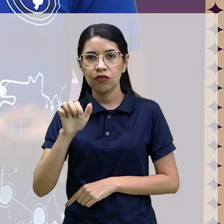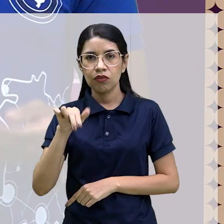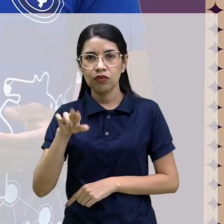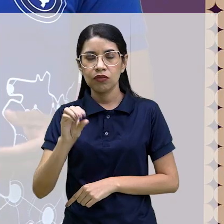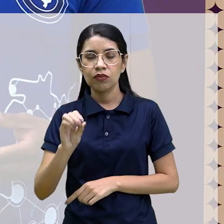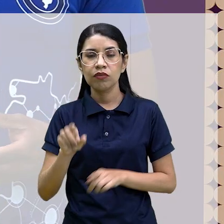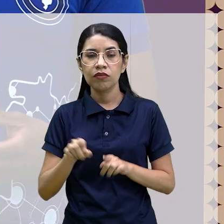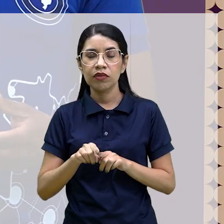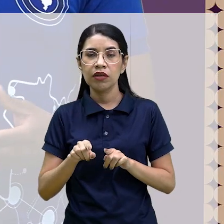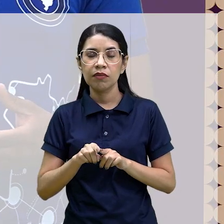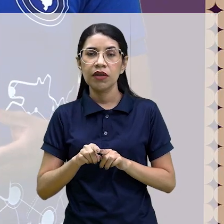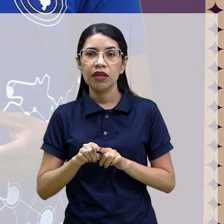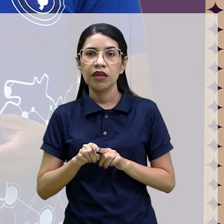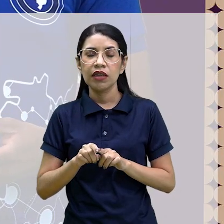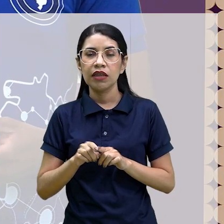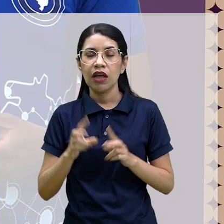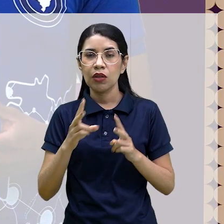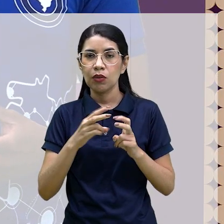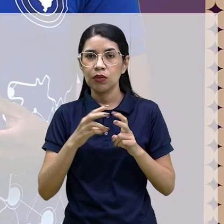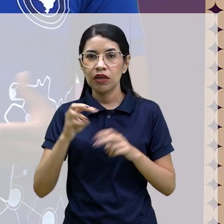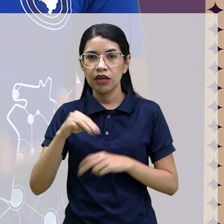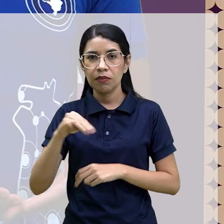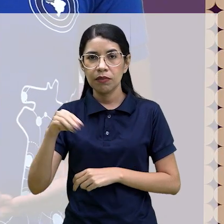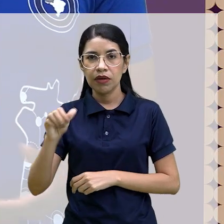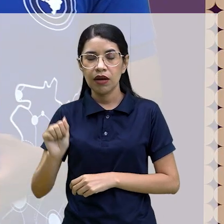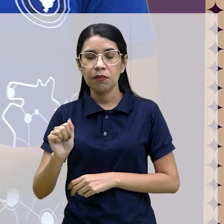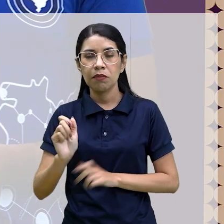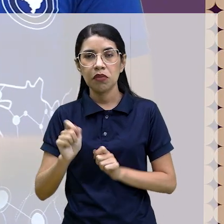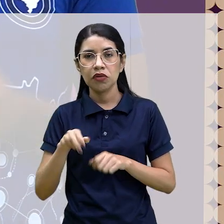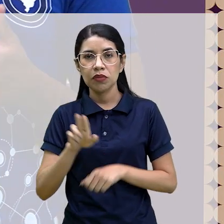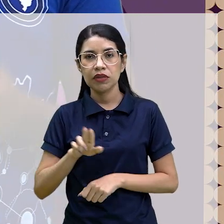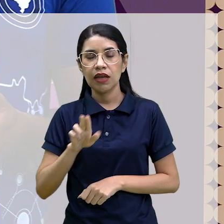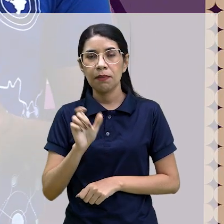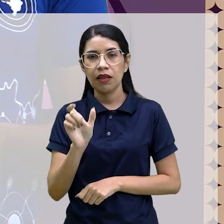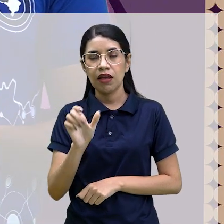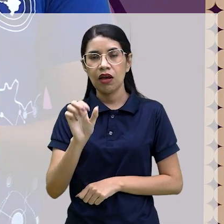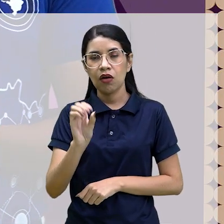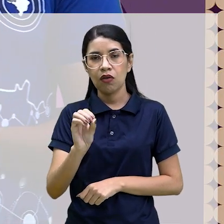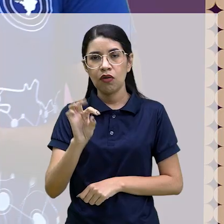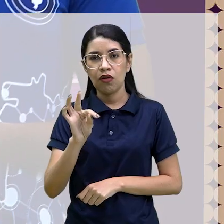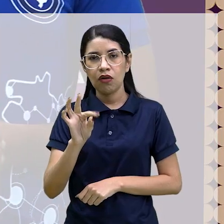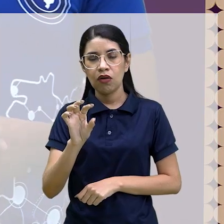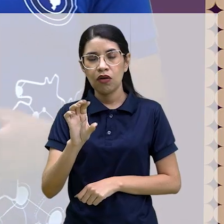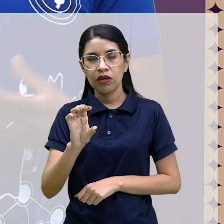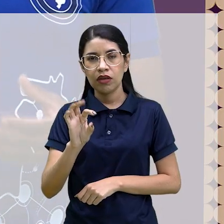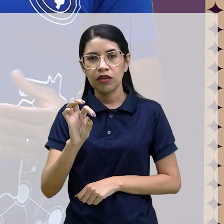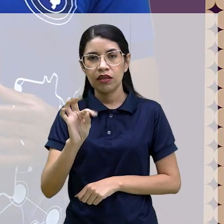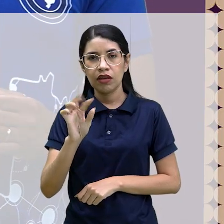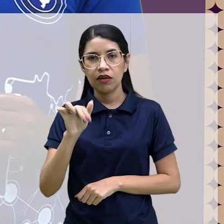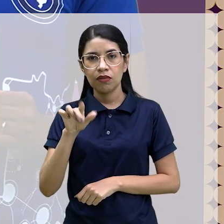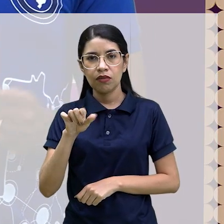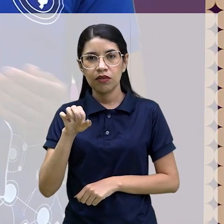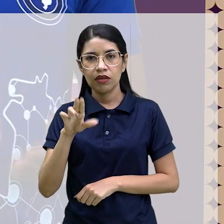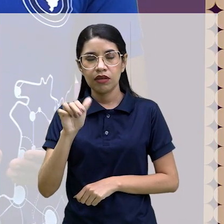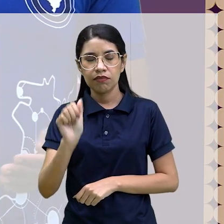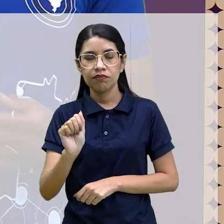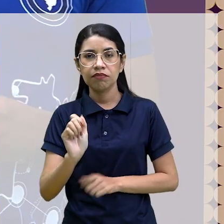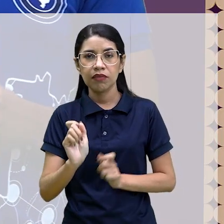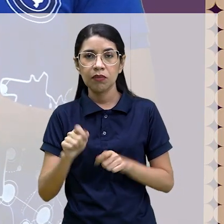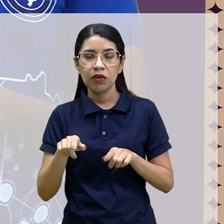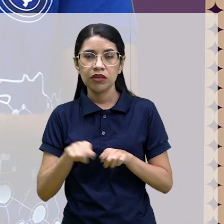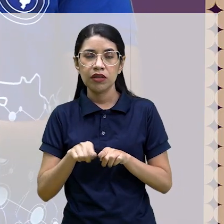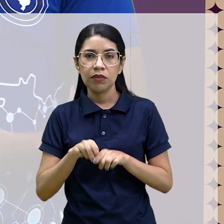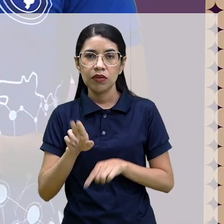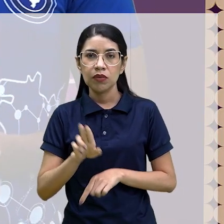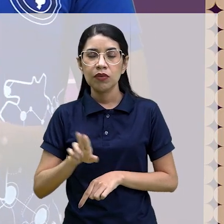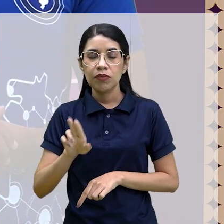também no MMA eles usam o octágono. Está correto? Está correto. Então, quando eu tenho um octógono ou